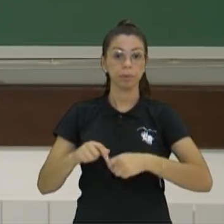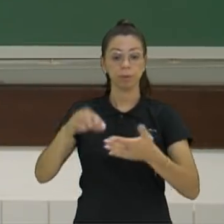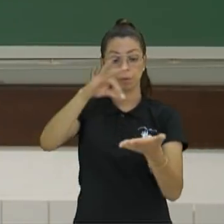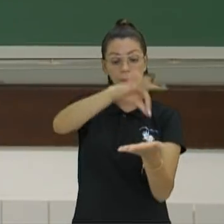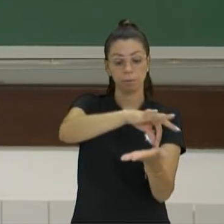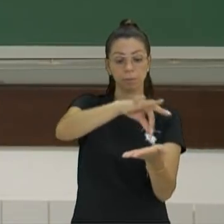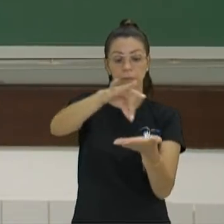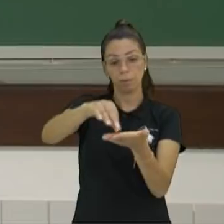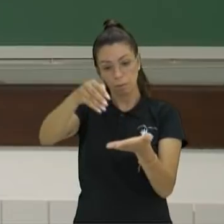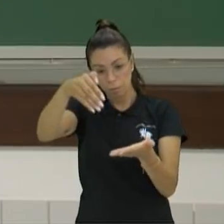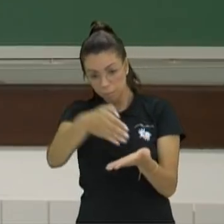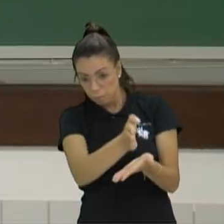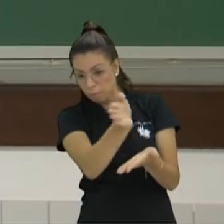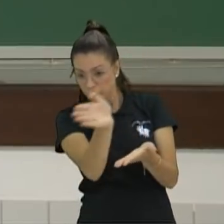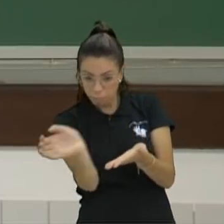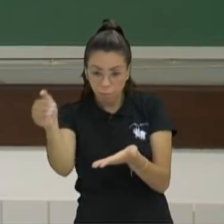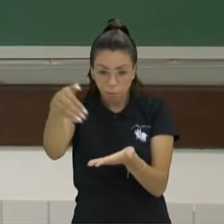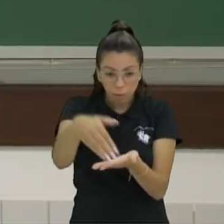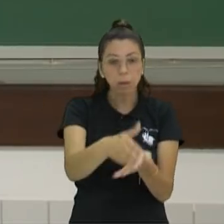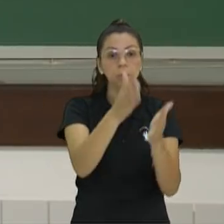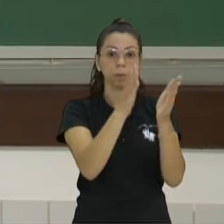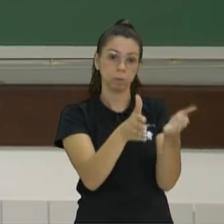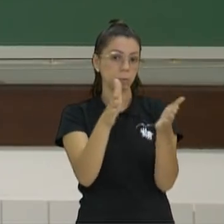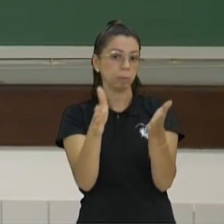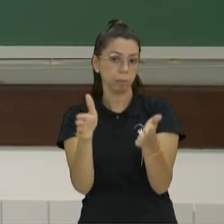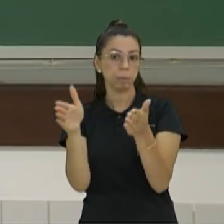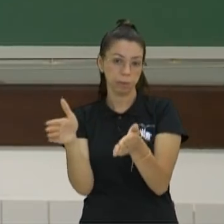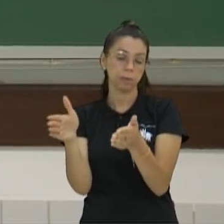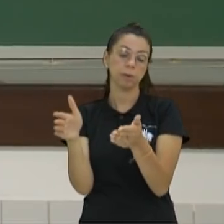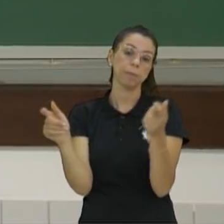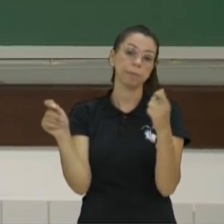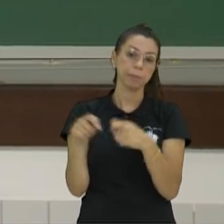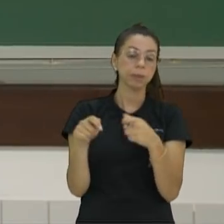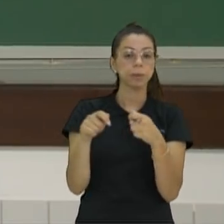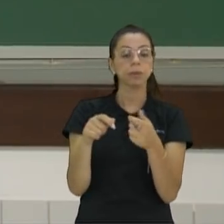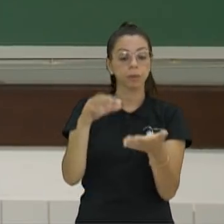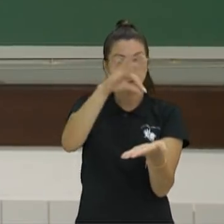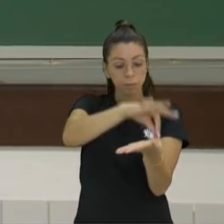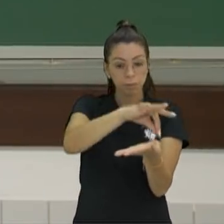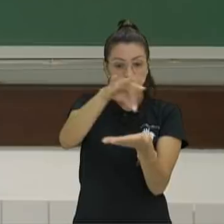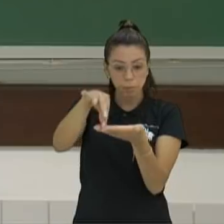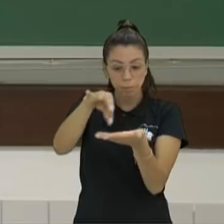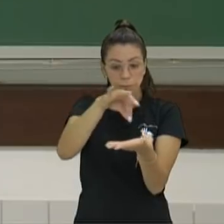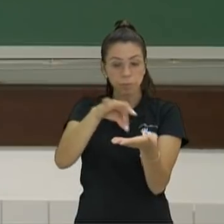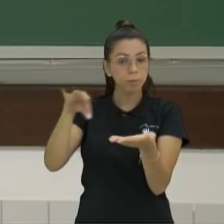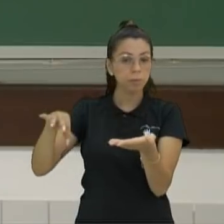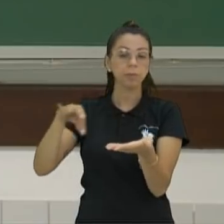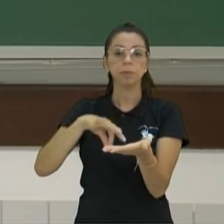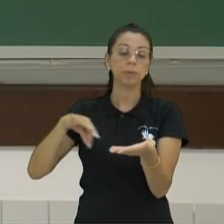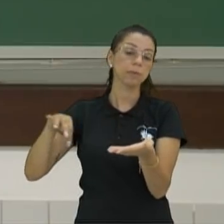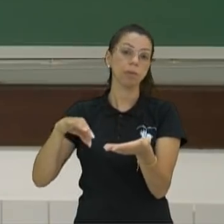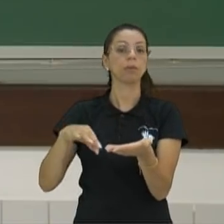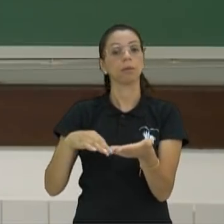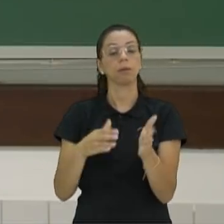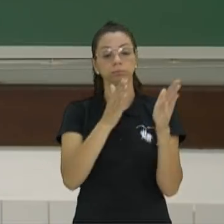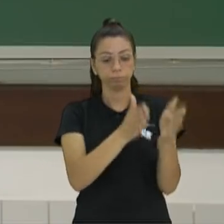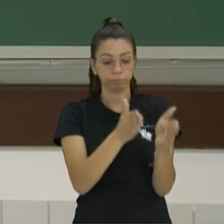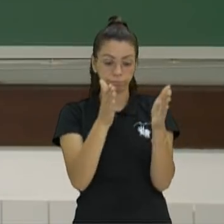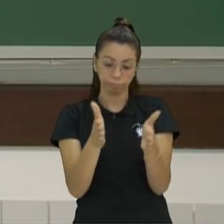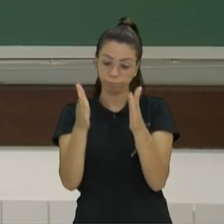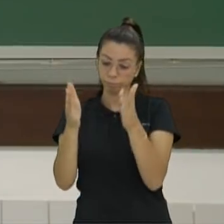passar. E esses pontos têm uma sequência, ele tem que alcançar esses pontos de acordo com a sequência.